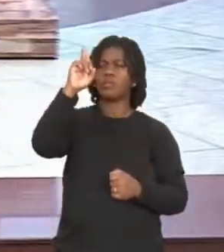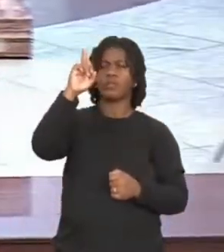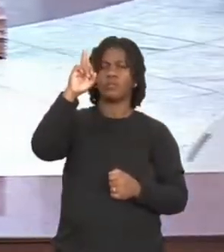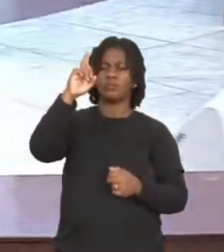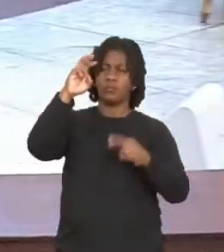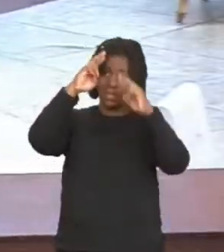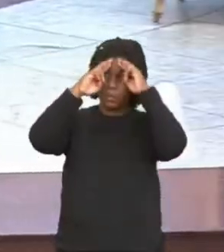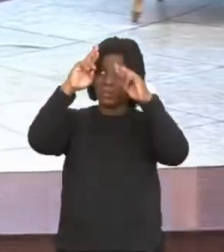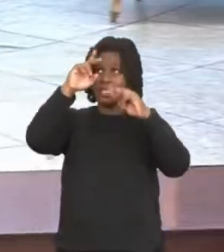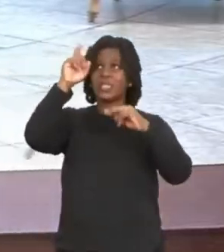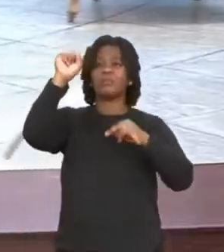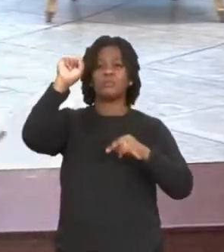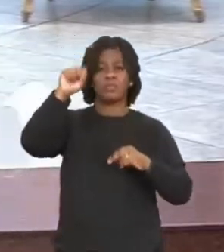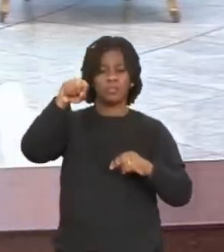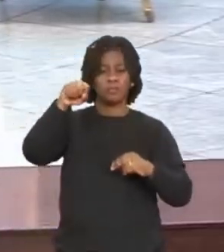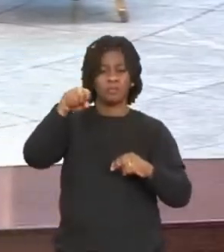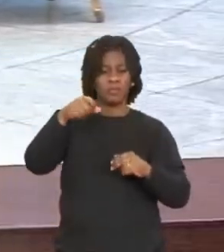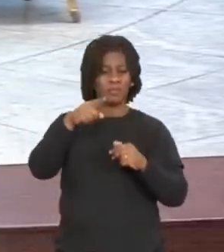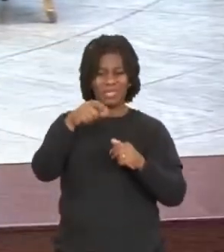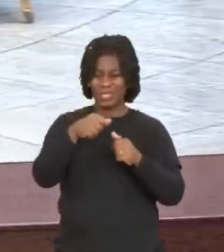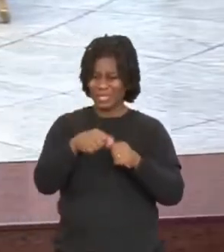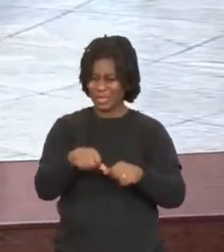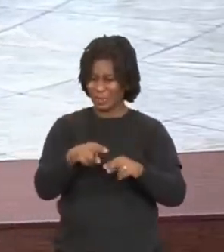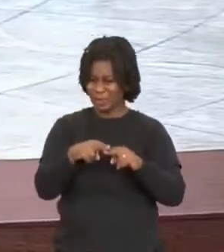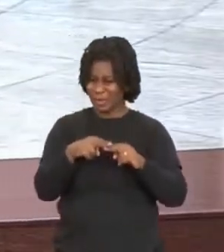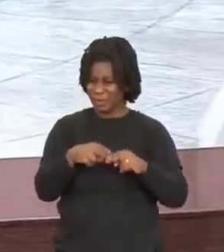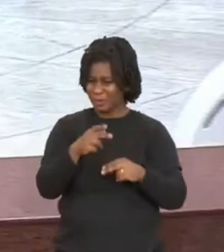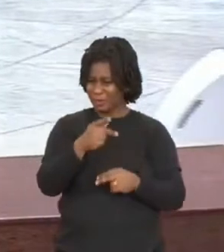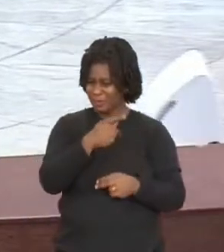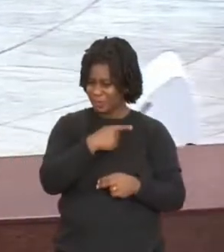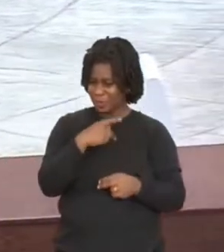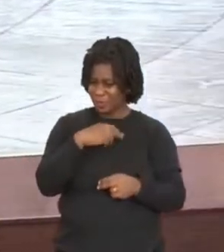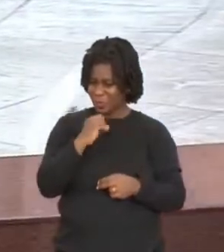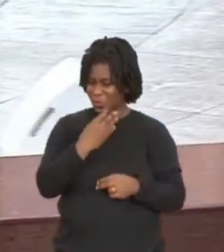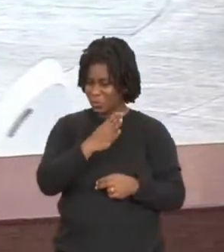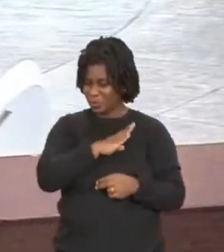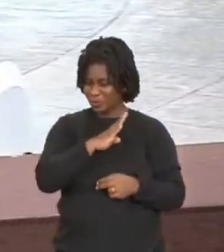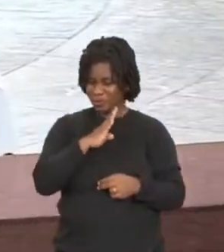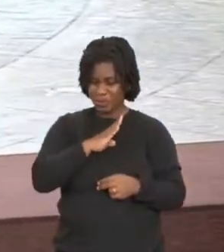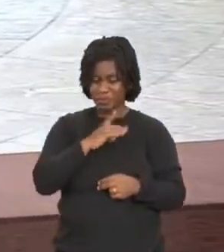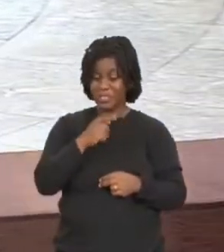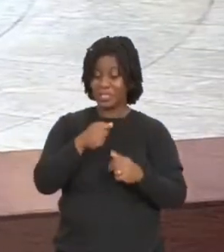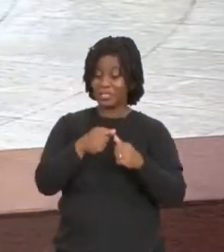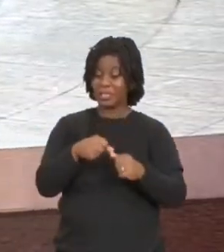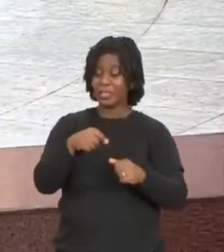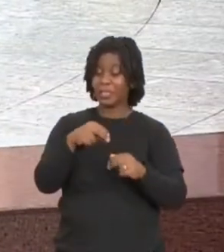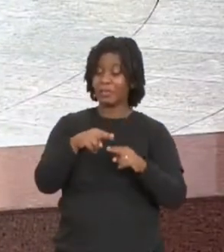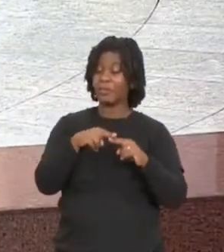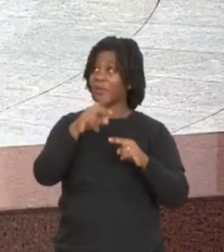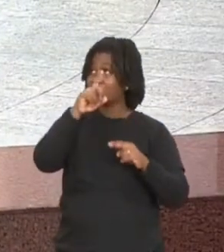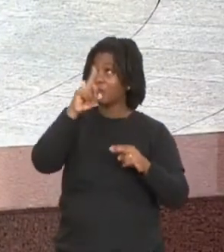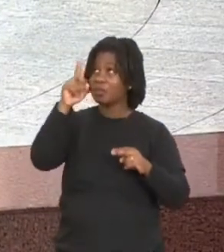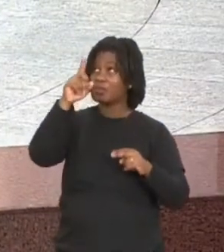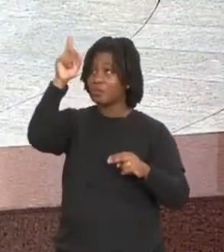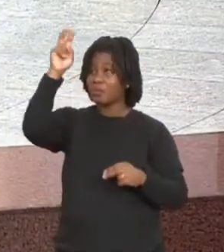Você não está aqui por causa de um pastor, de um bispo. Você está aqui por causa de Deus. Ele está olhando para dentro de